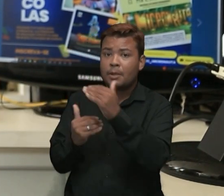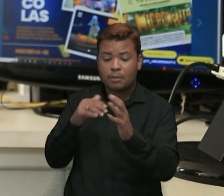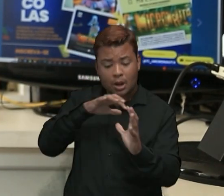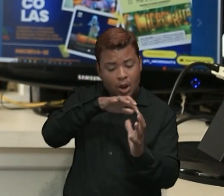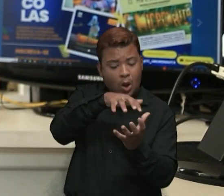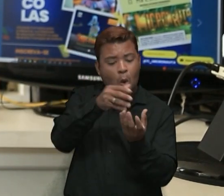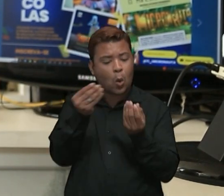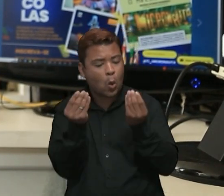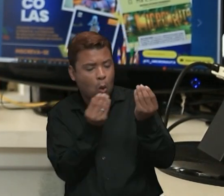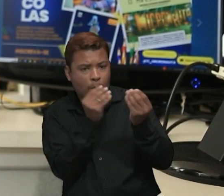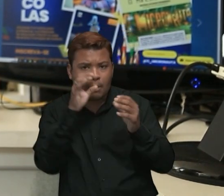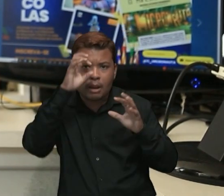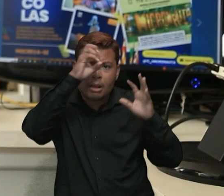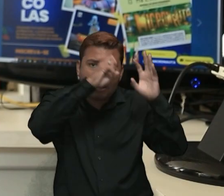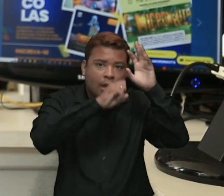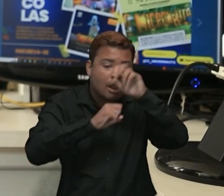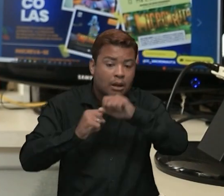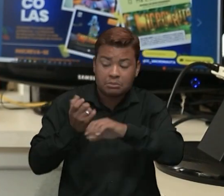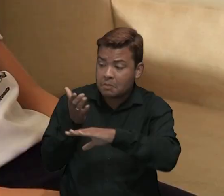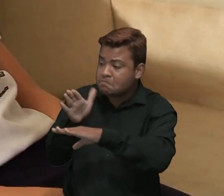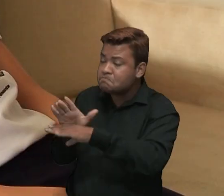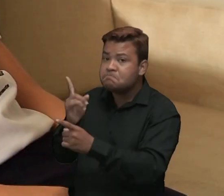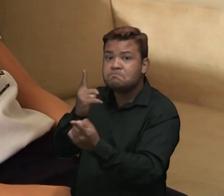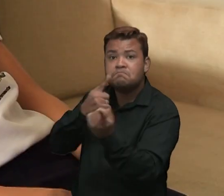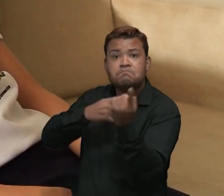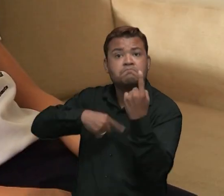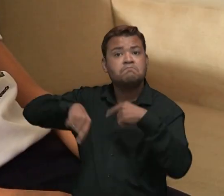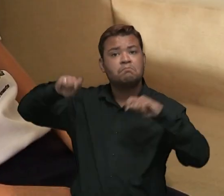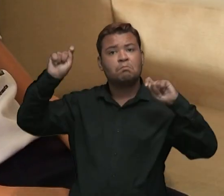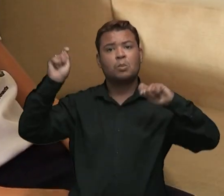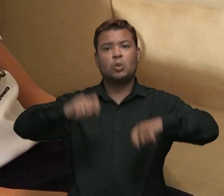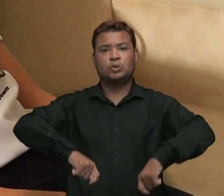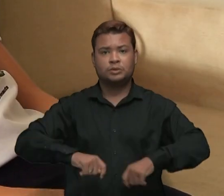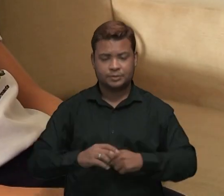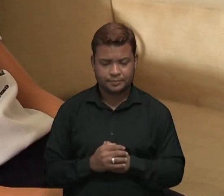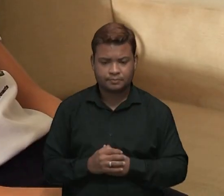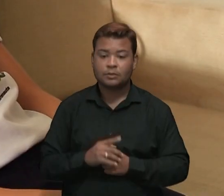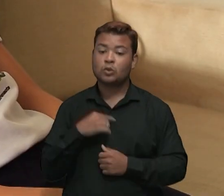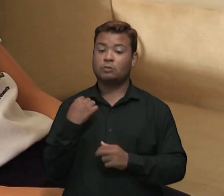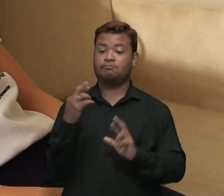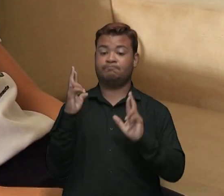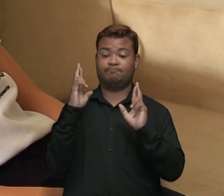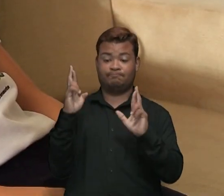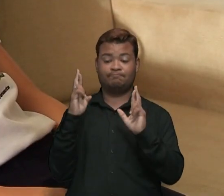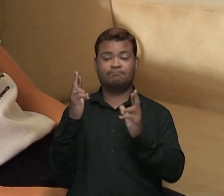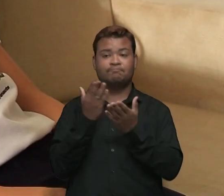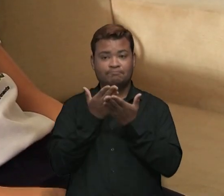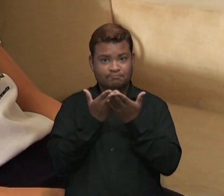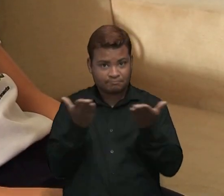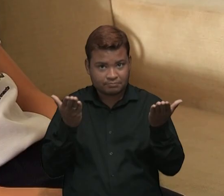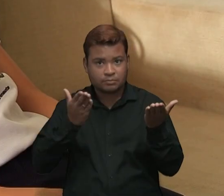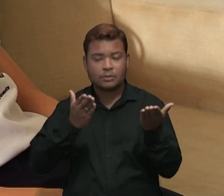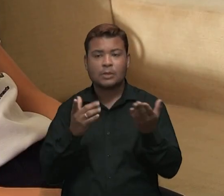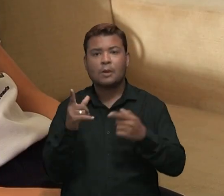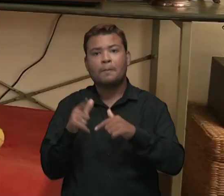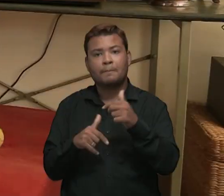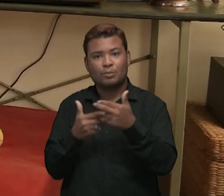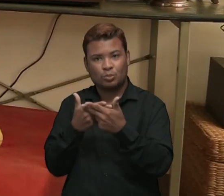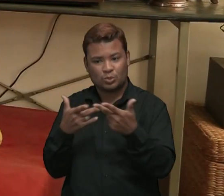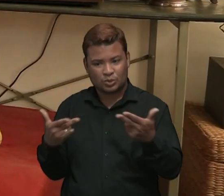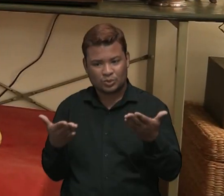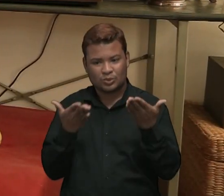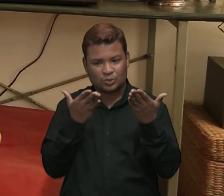mundo, é muito potencial, muito rico. Então, essa é a nossa grande expectativa com ele, o produto do